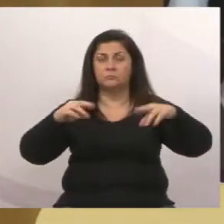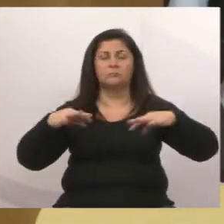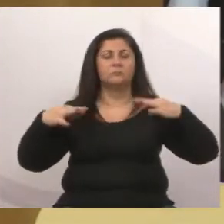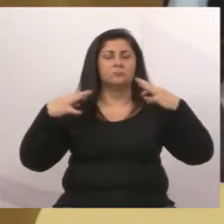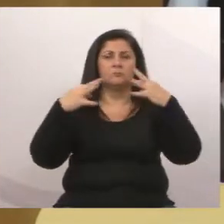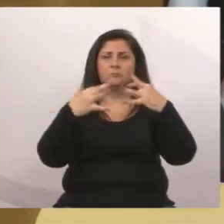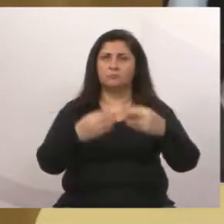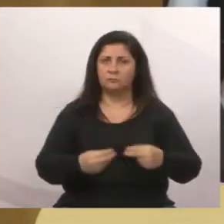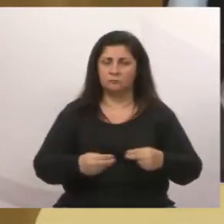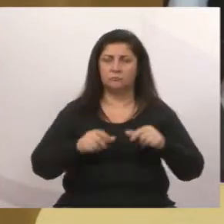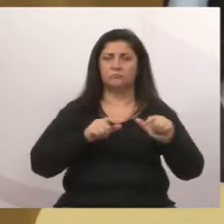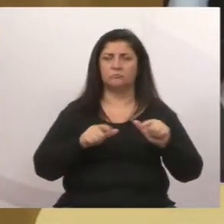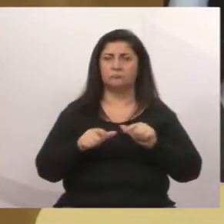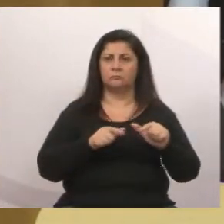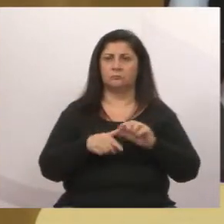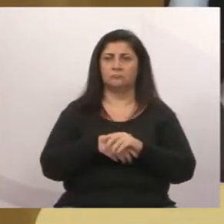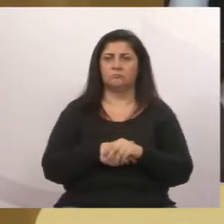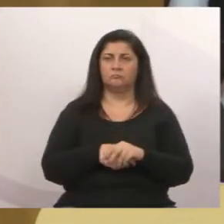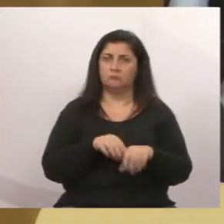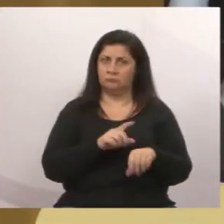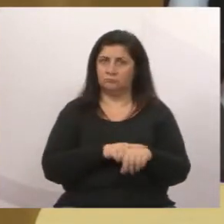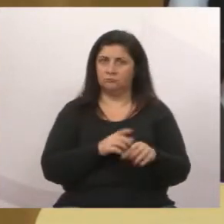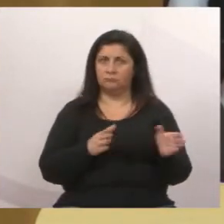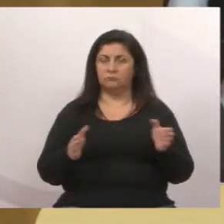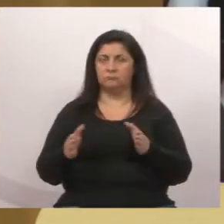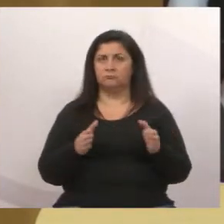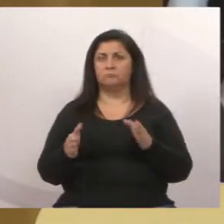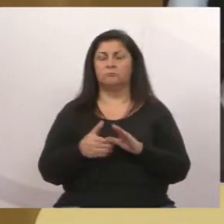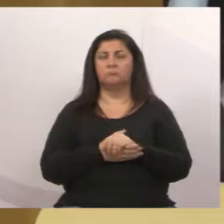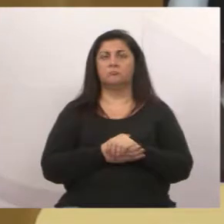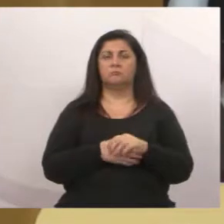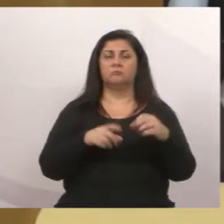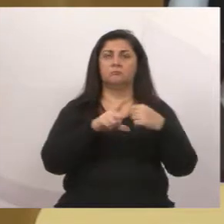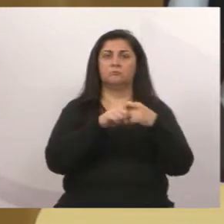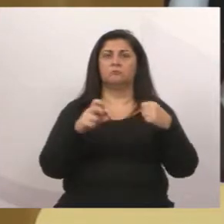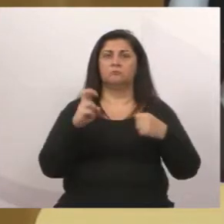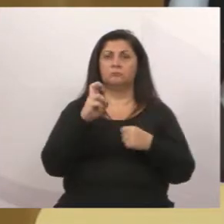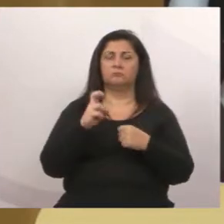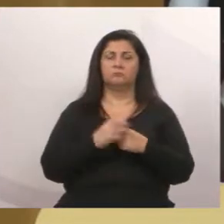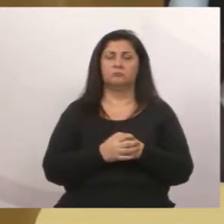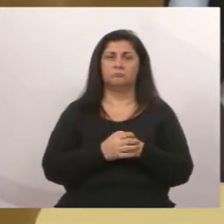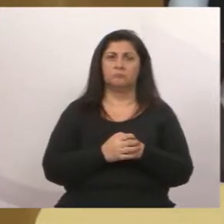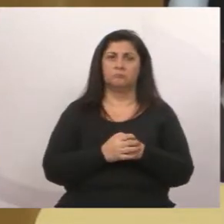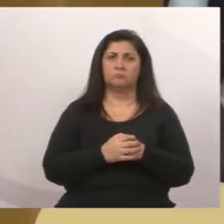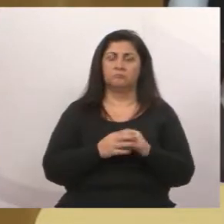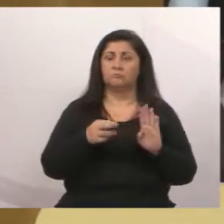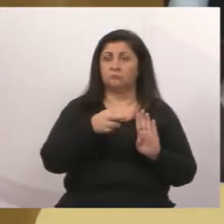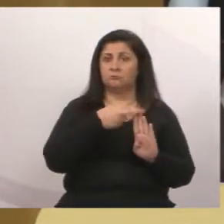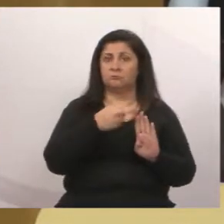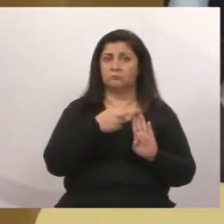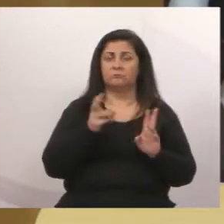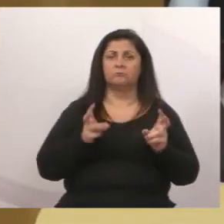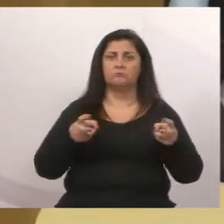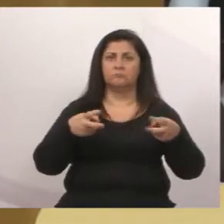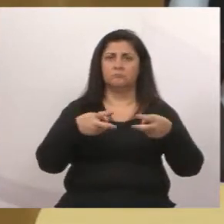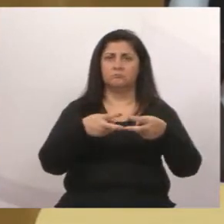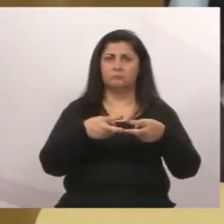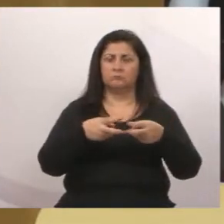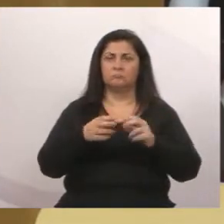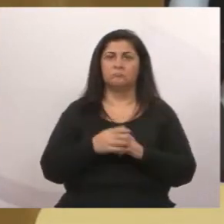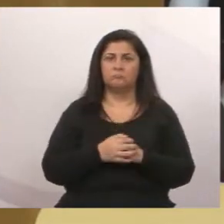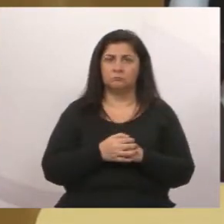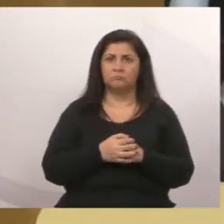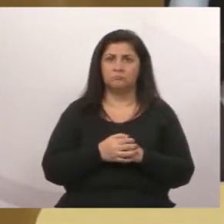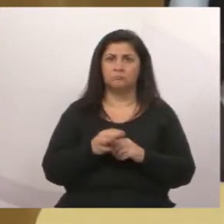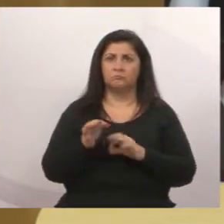todos os atos praticados nesse período. Artigo 5º, através de resolução, a Câmara Municipal promoverá